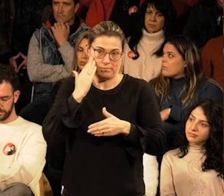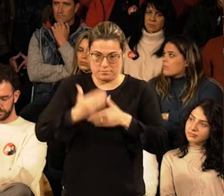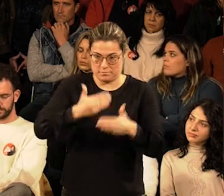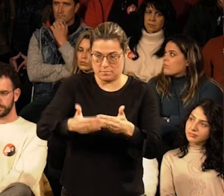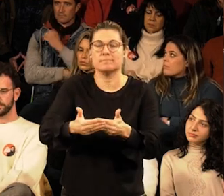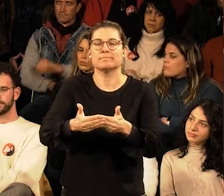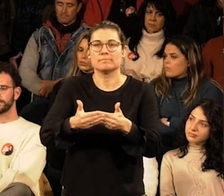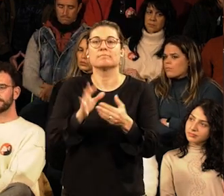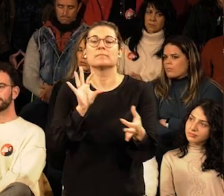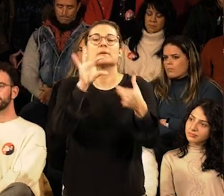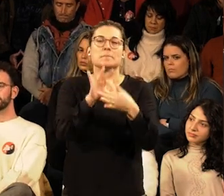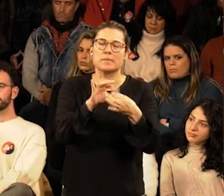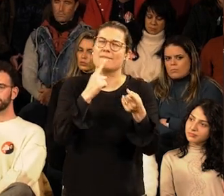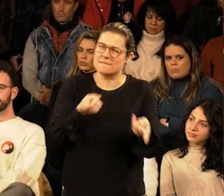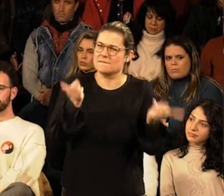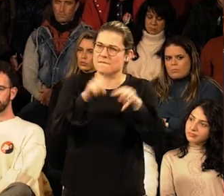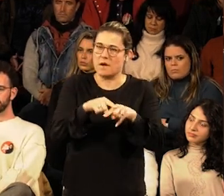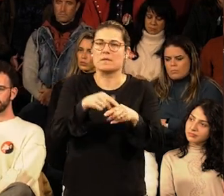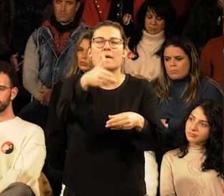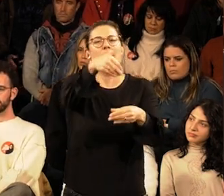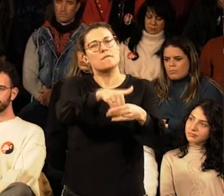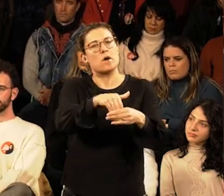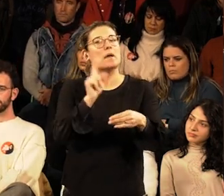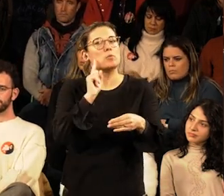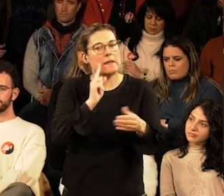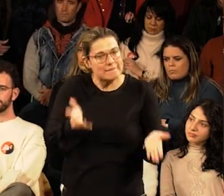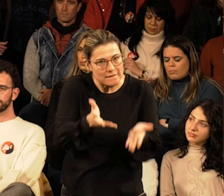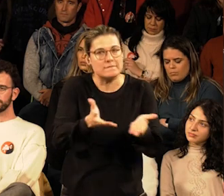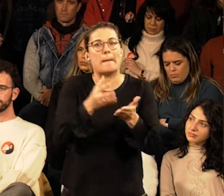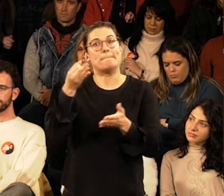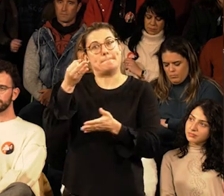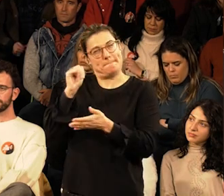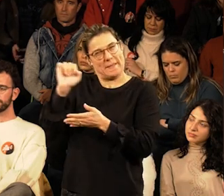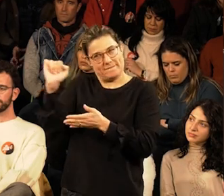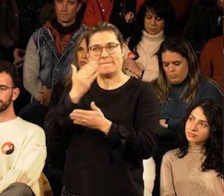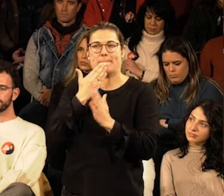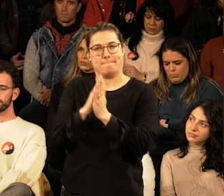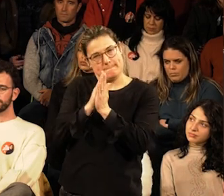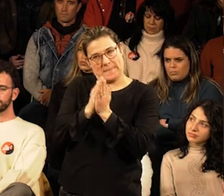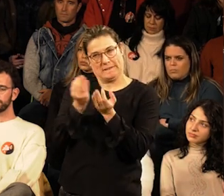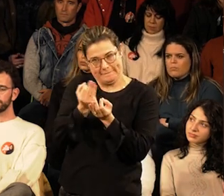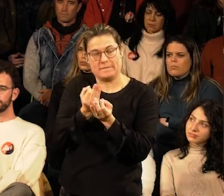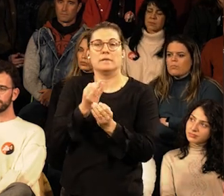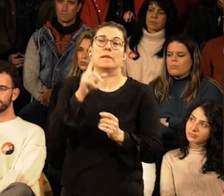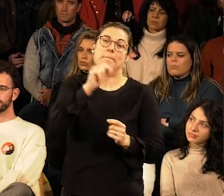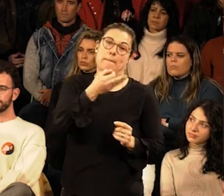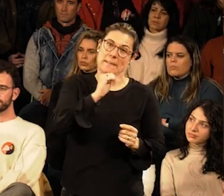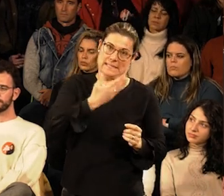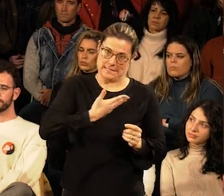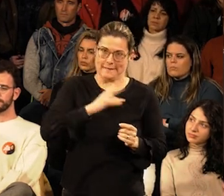fazer-se em torno do apelo ao voto útil por parte do partido socialista e do partido